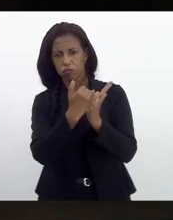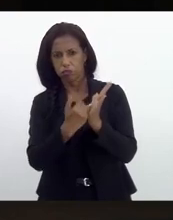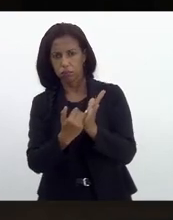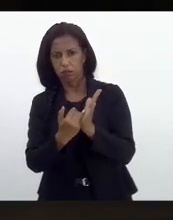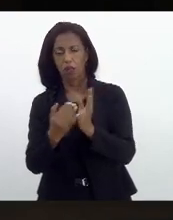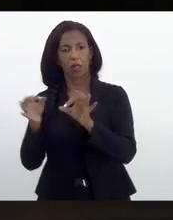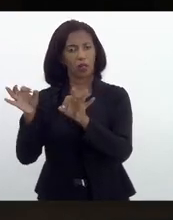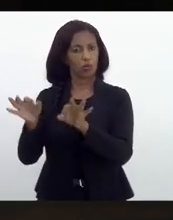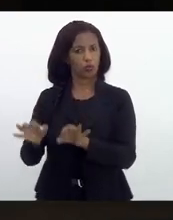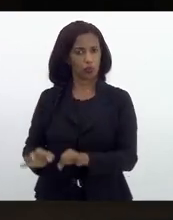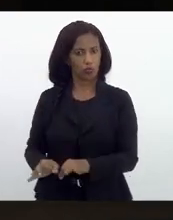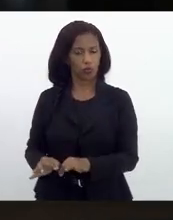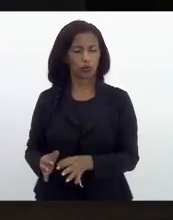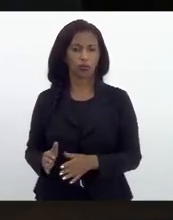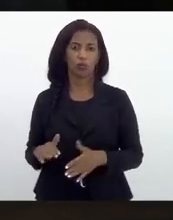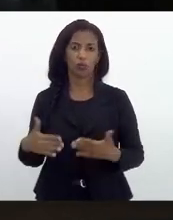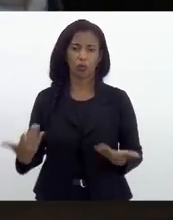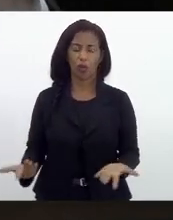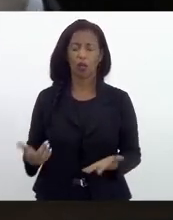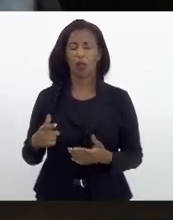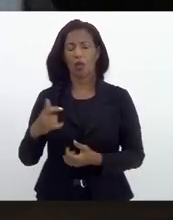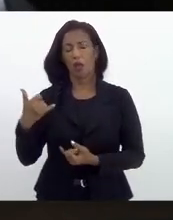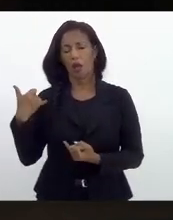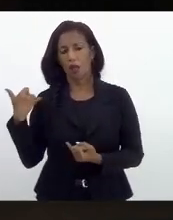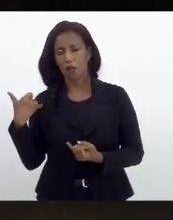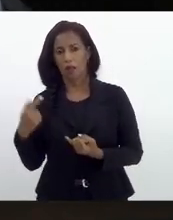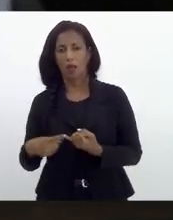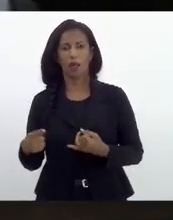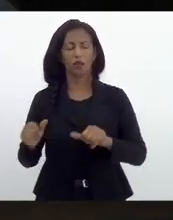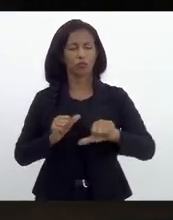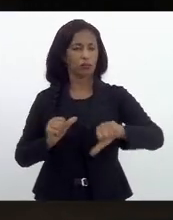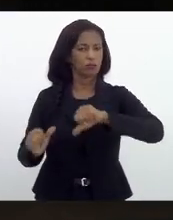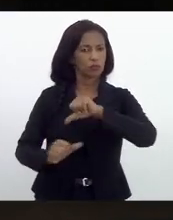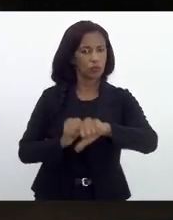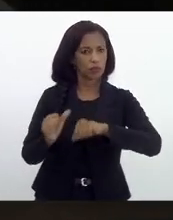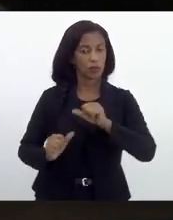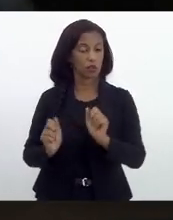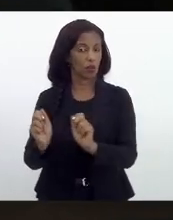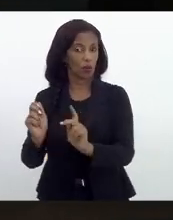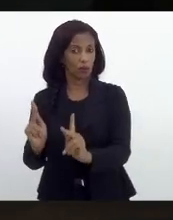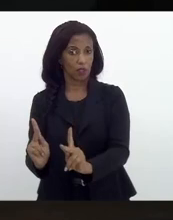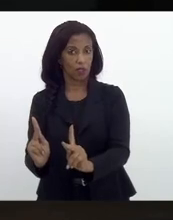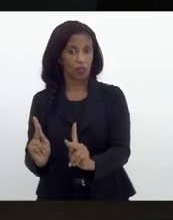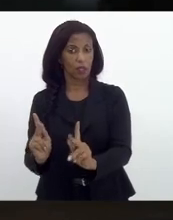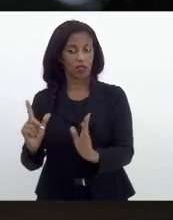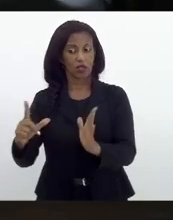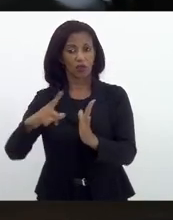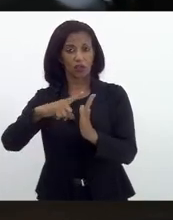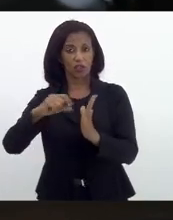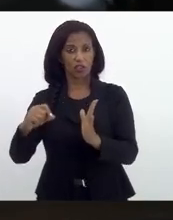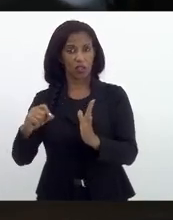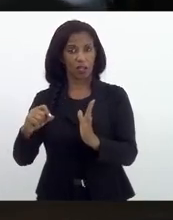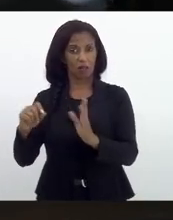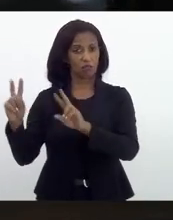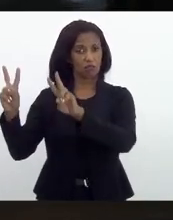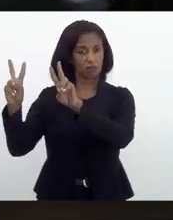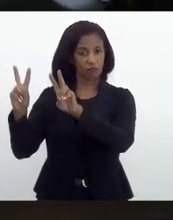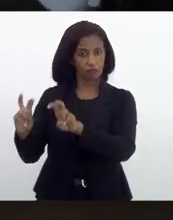justo ou seja acomodar a idade transição ok se houver destaque na matéria